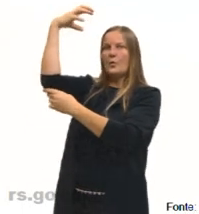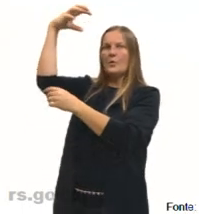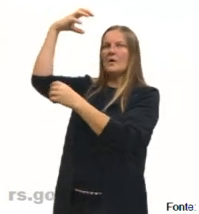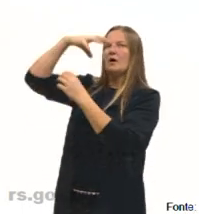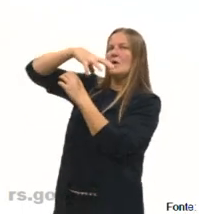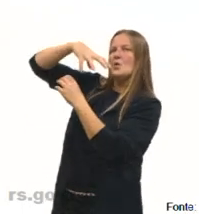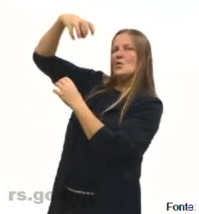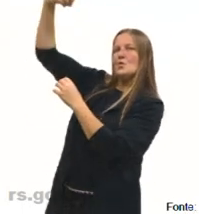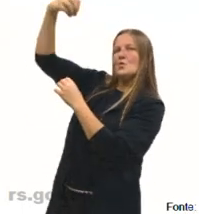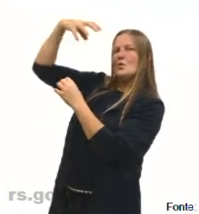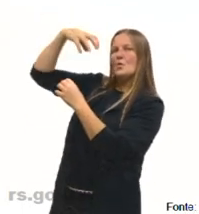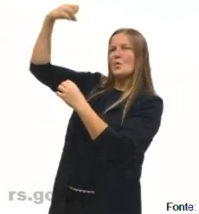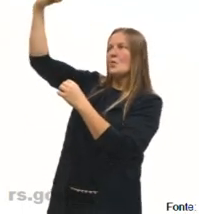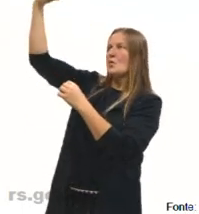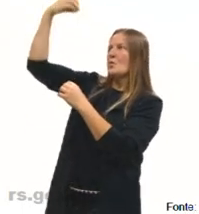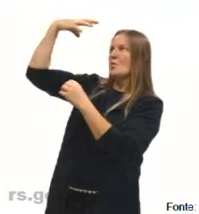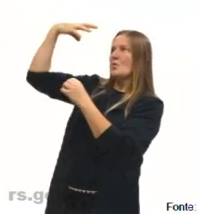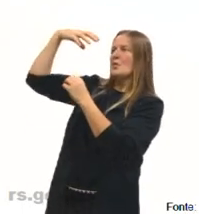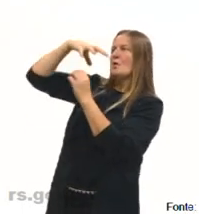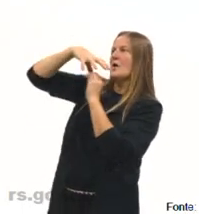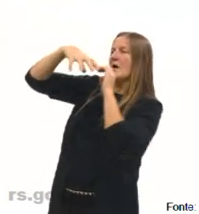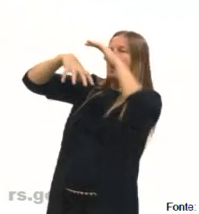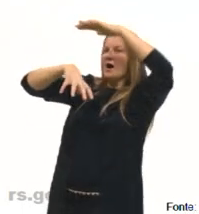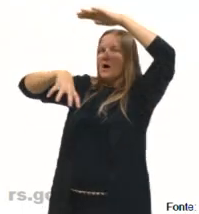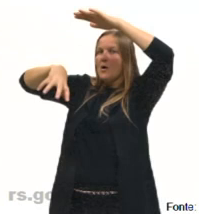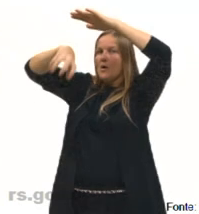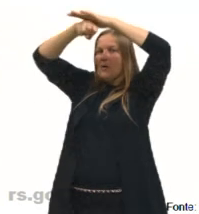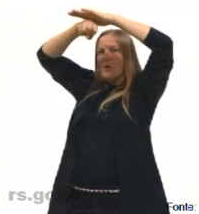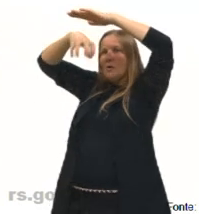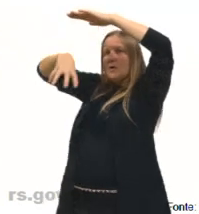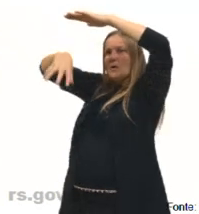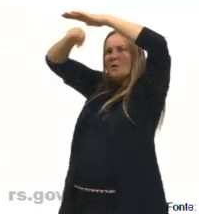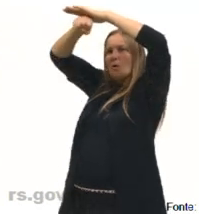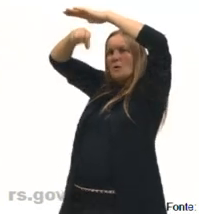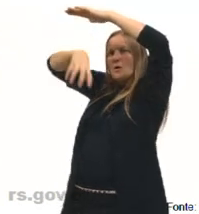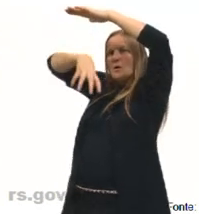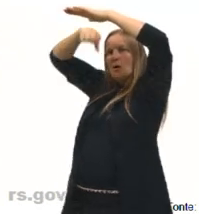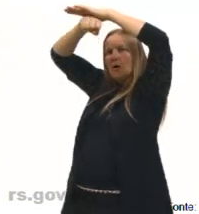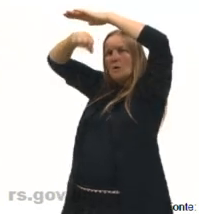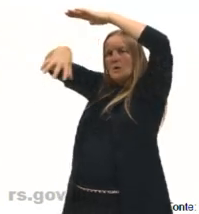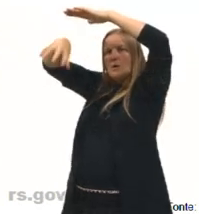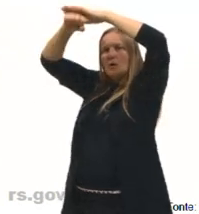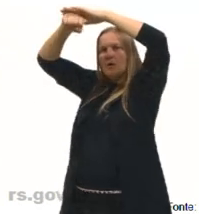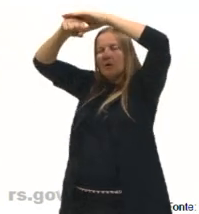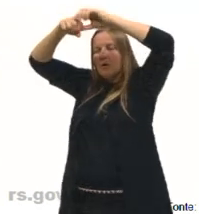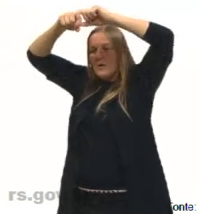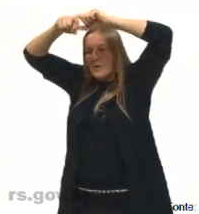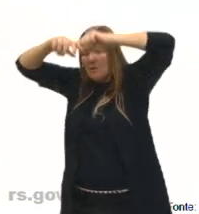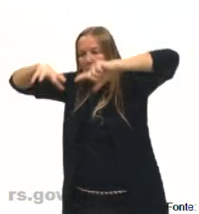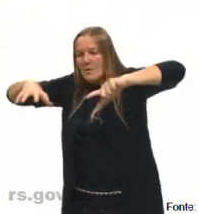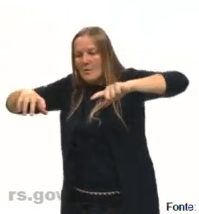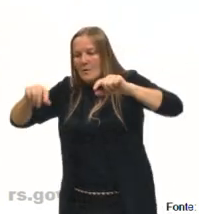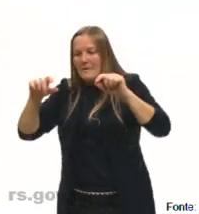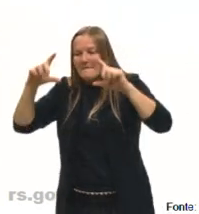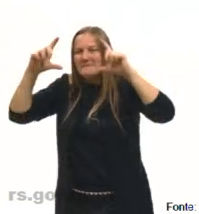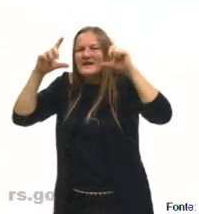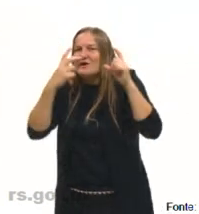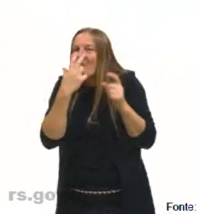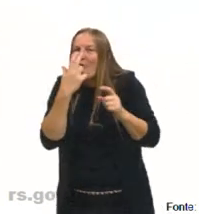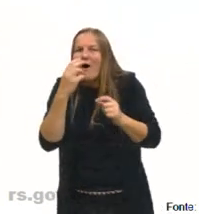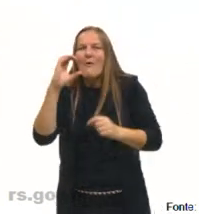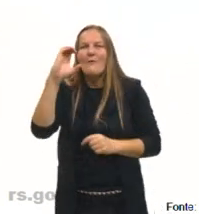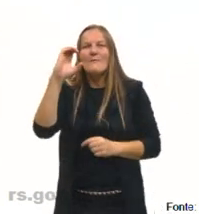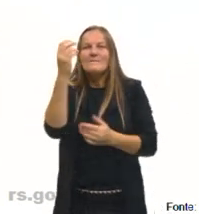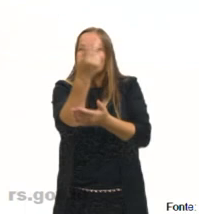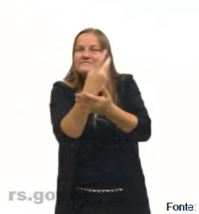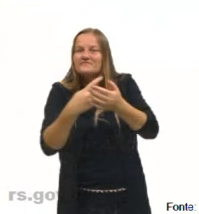justamente pensar em como que hoje em dia nessa cartografia Pode mostrar pra vocês eu trouxe aí para quem